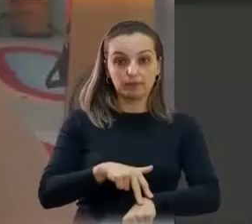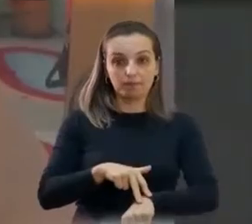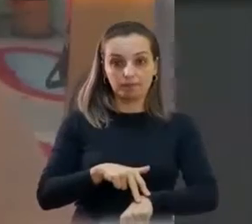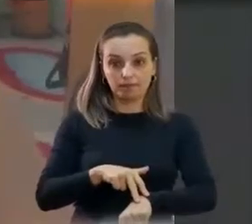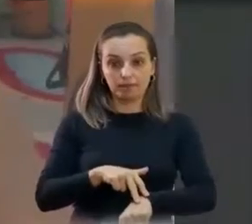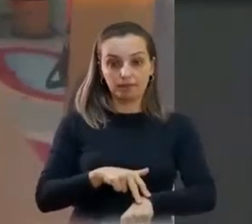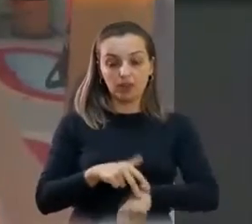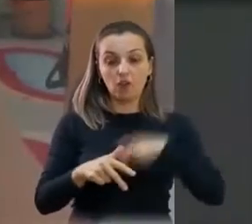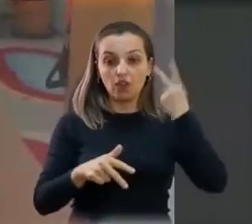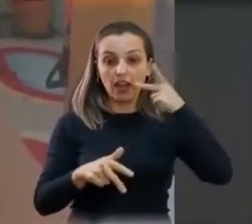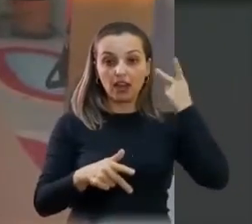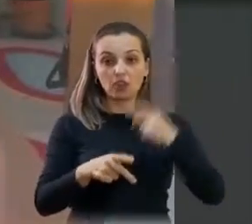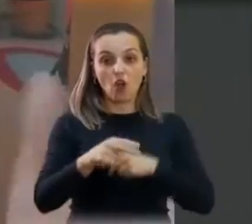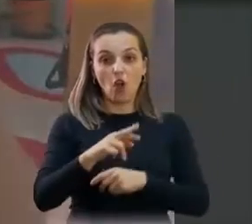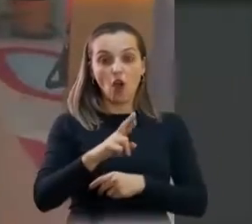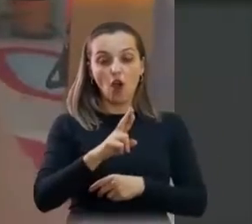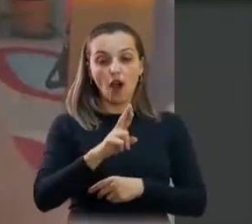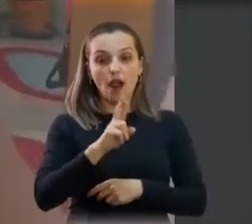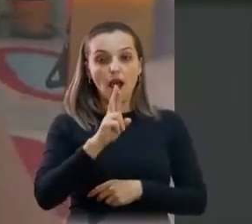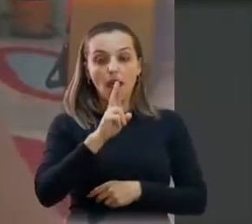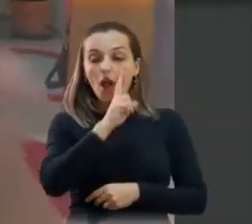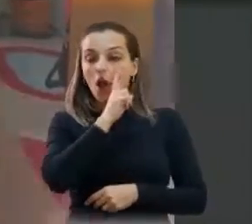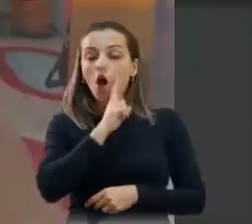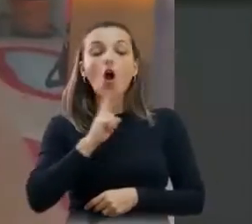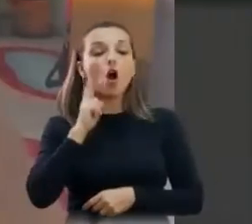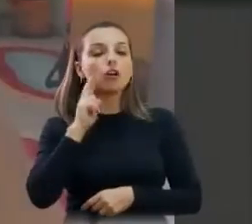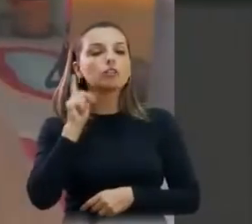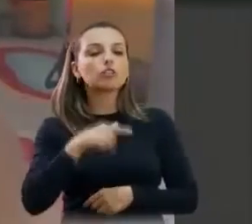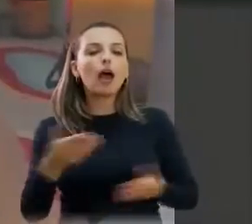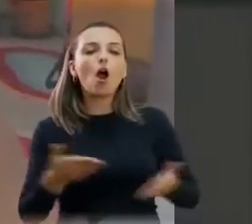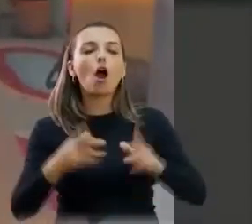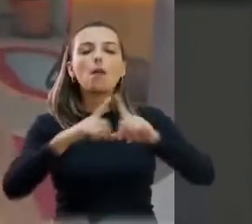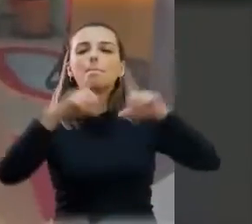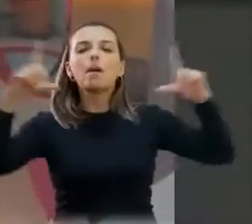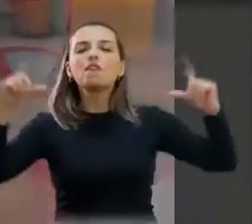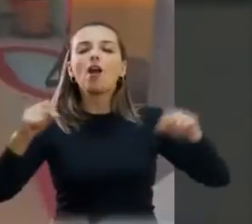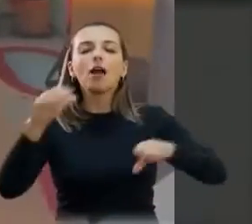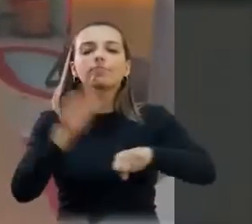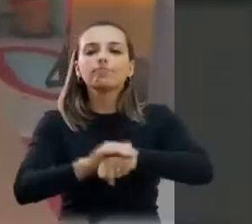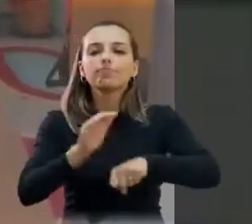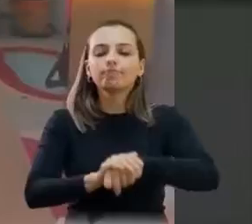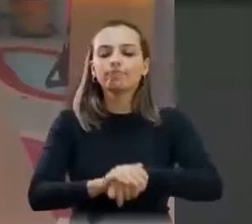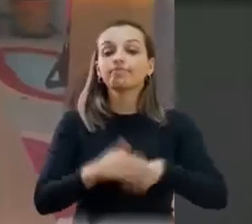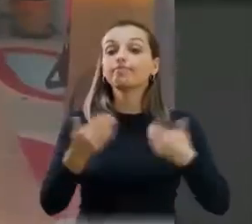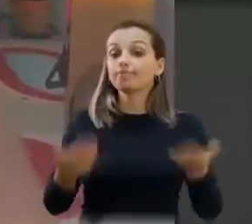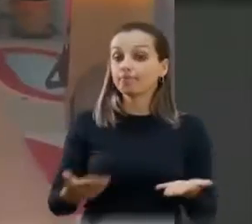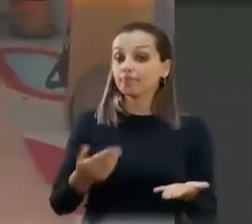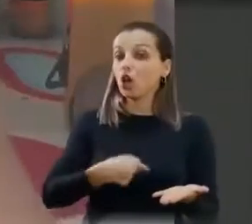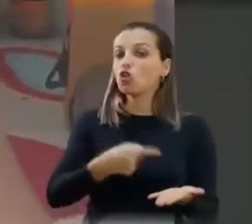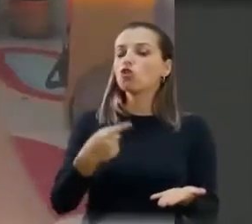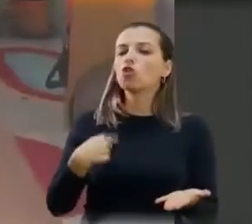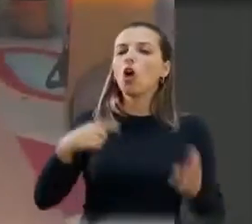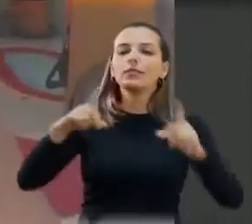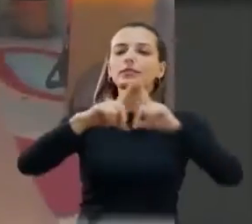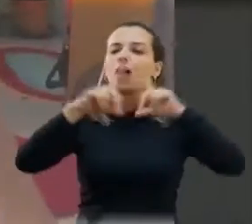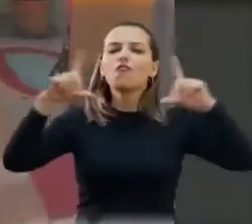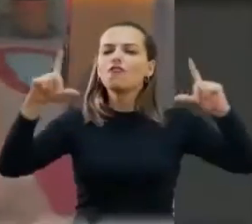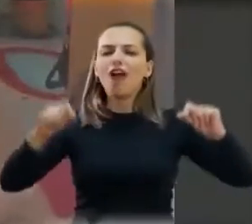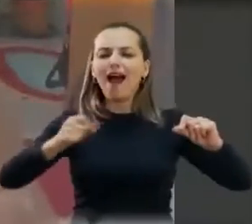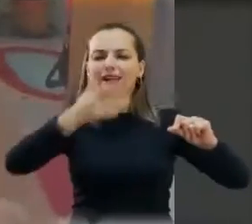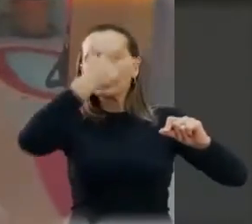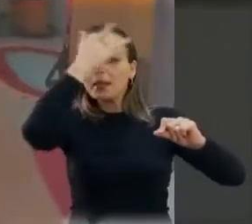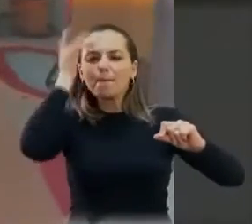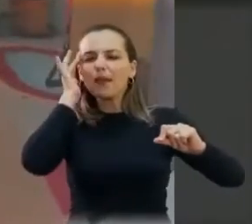ex-vereador Roger Mendes. Ele encerrava falando: agora fica uma frase de minha autoria, né? O Rafael também costumava ler frases de